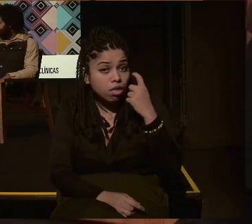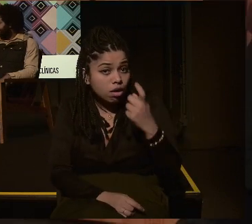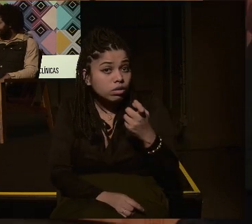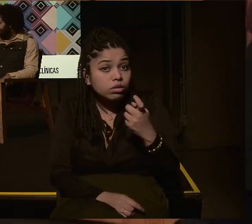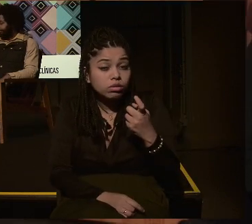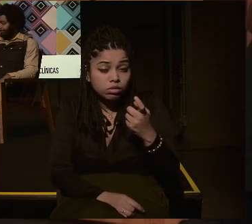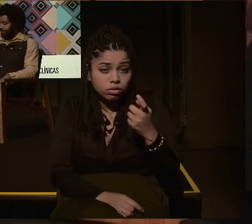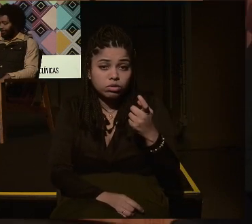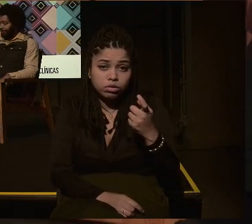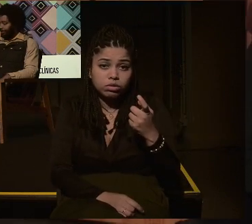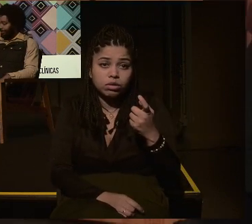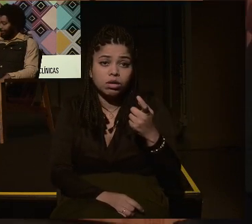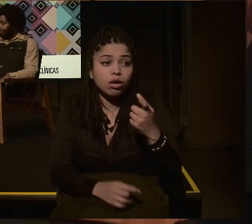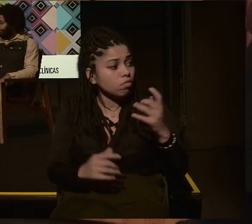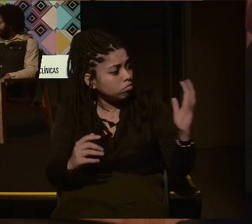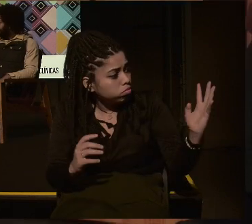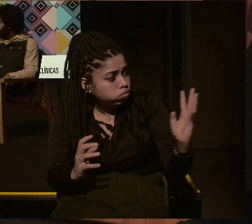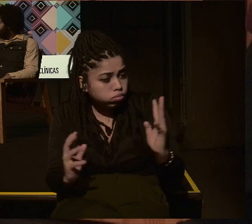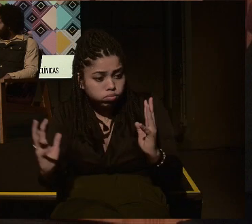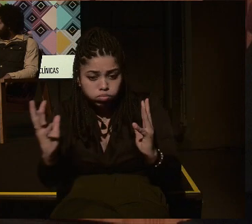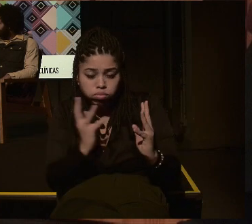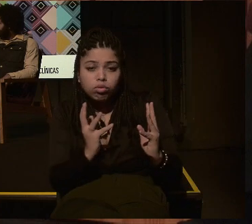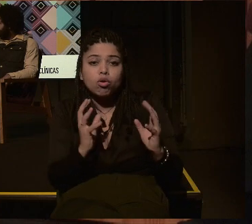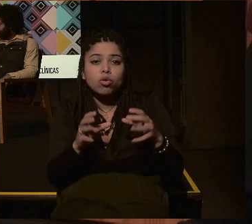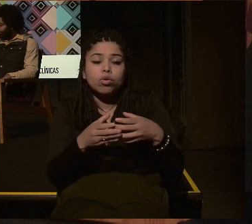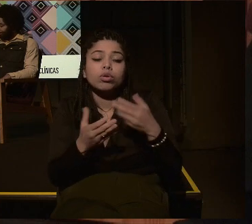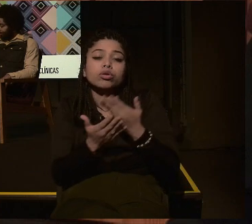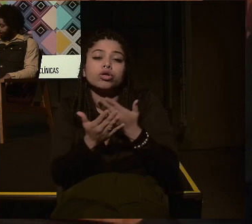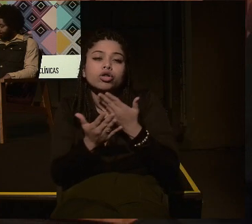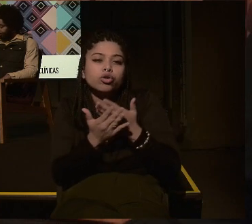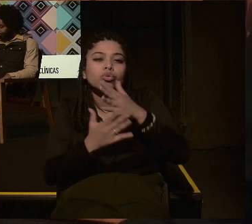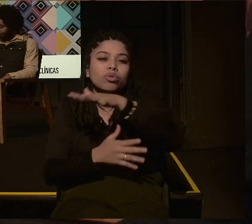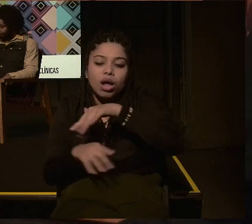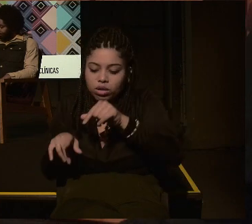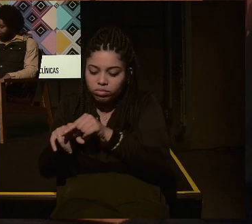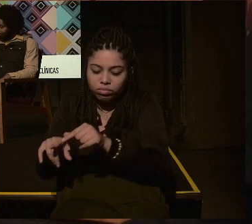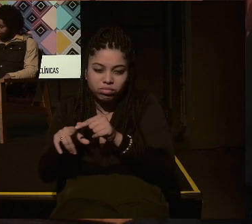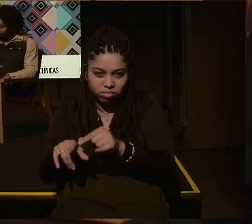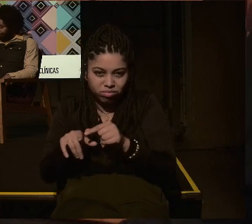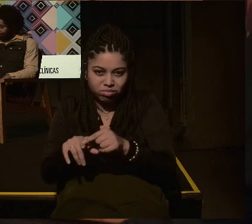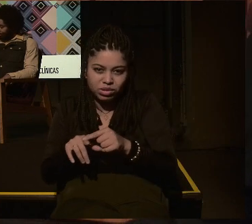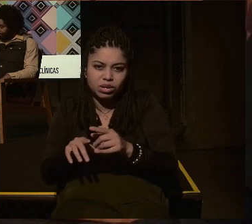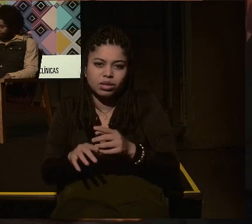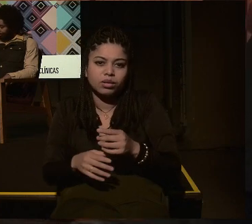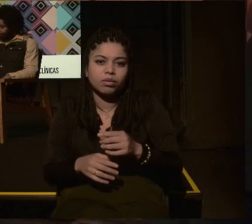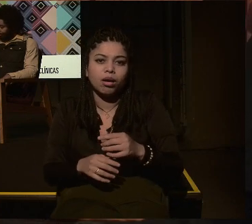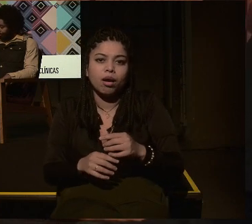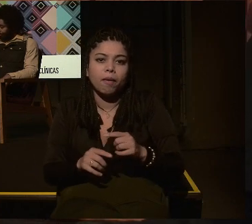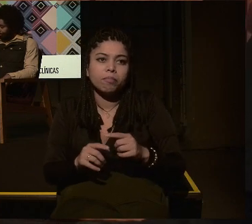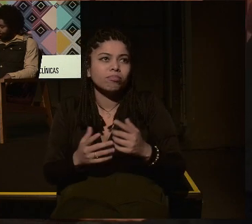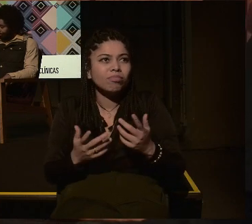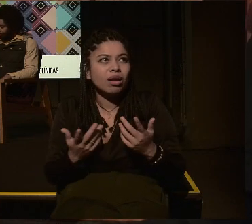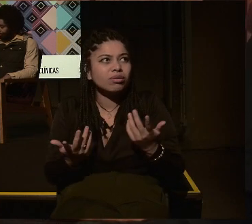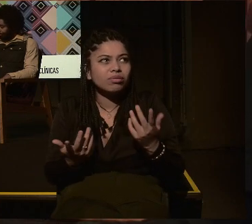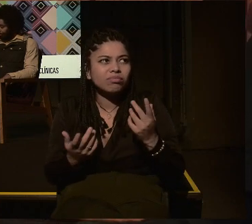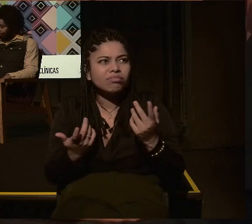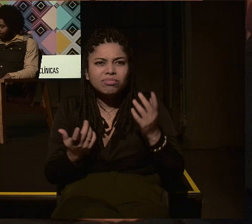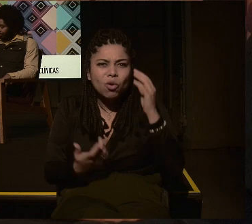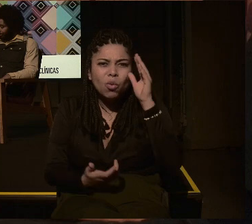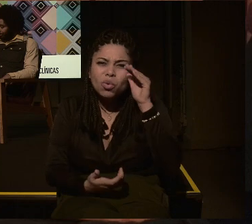rede de escutas e estudos marginais. Mas, ao mesmo tempo, é curioso,